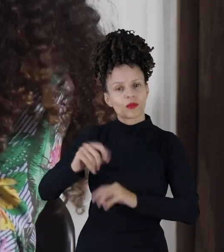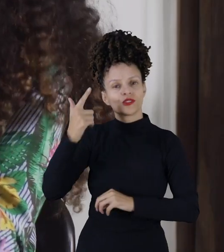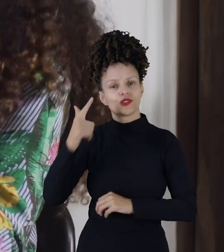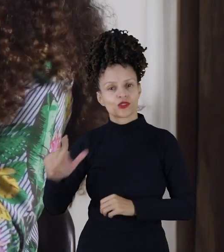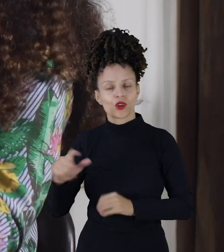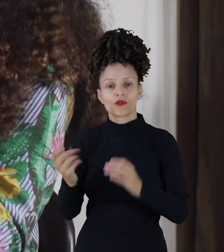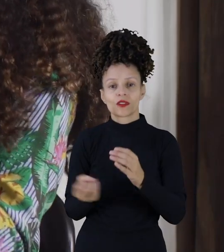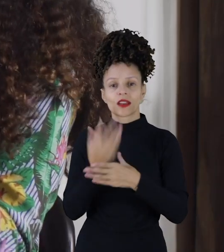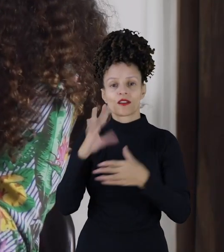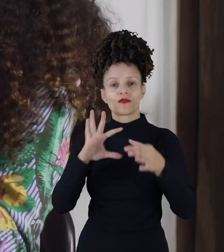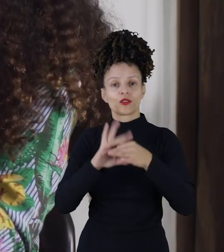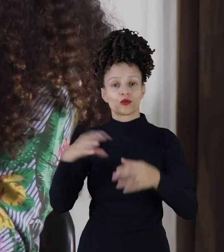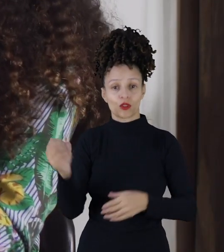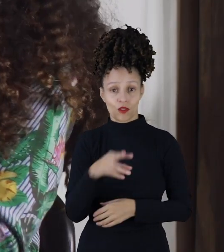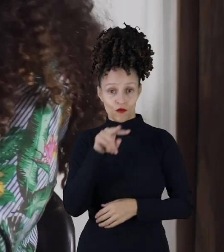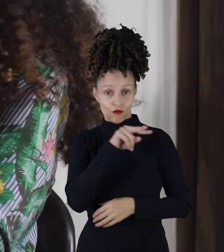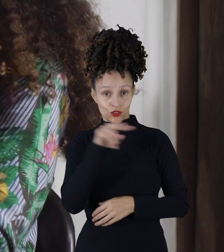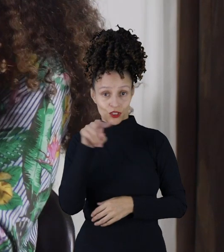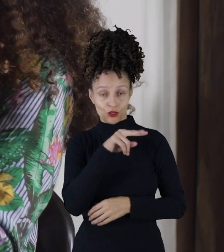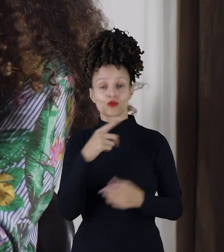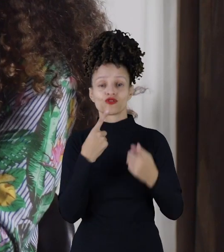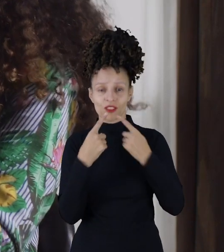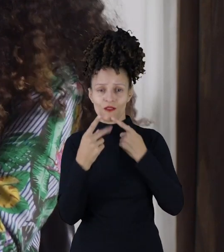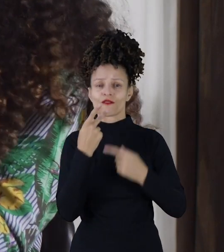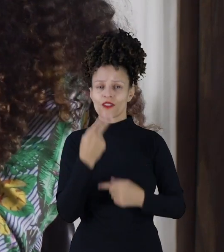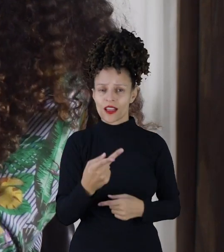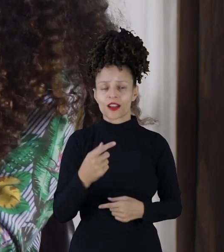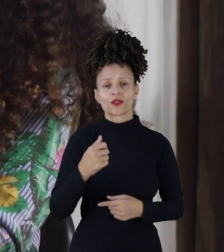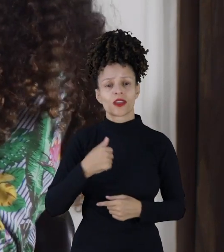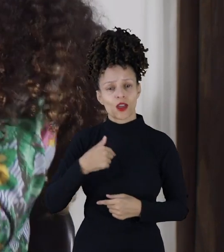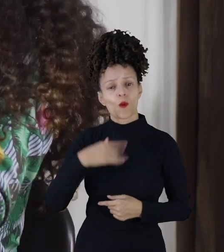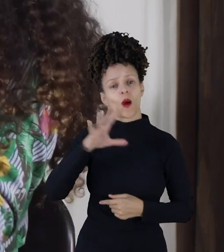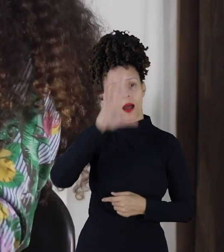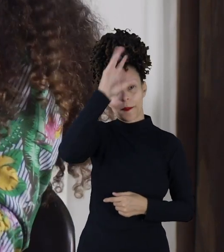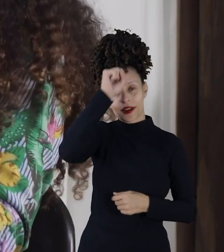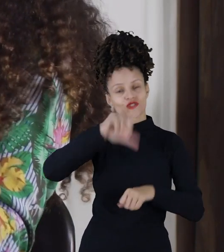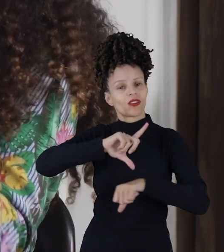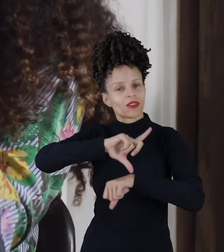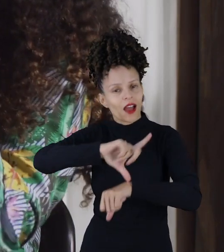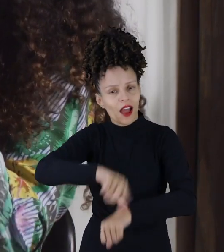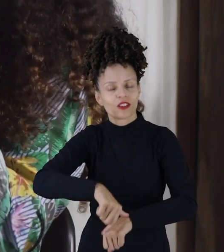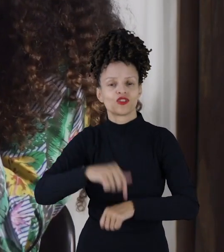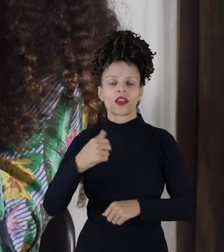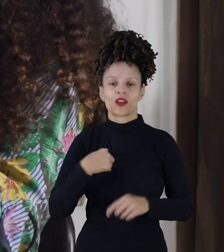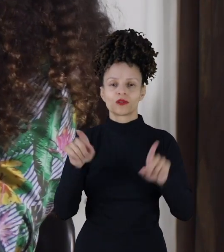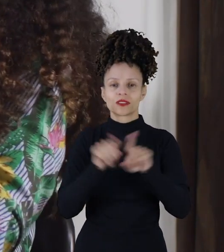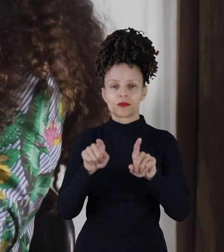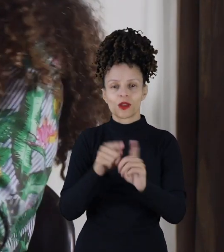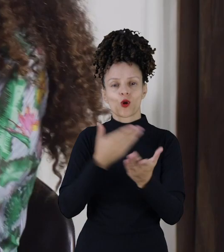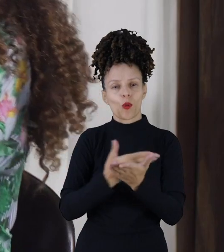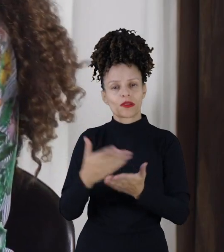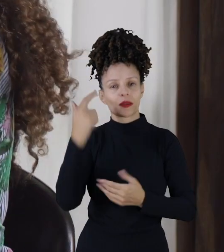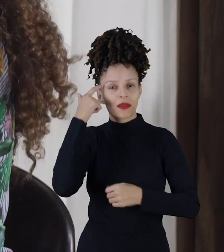reelaborar e criar novos vínculos. Vocês duas, no momento de diálogo, comentaram: eu aprendi isso tardiamente,